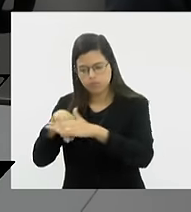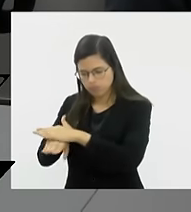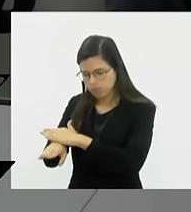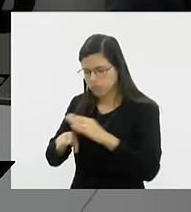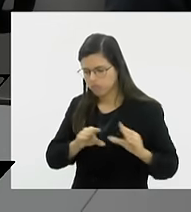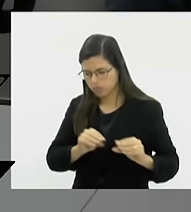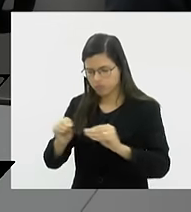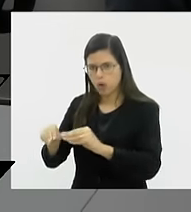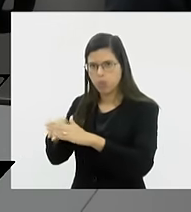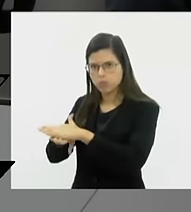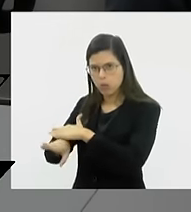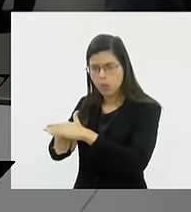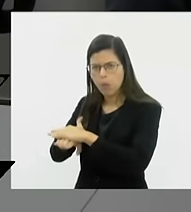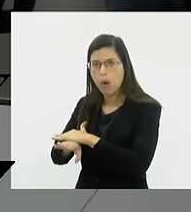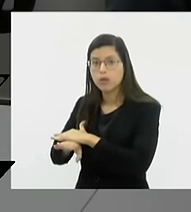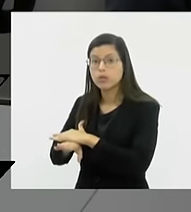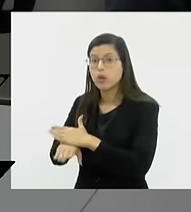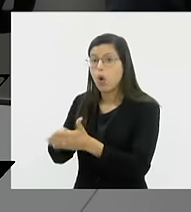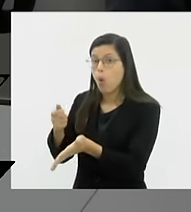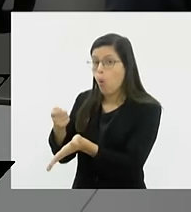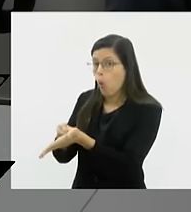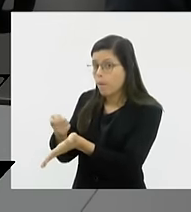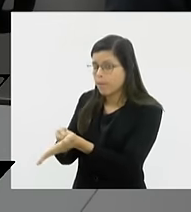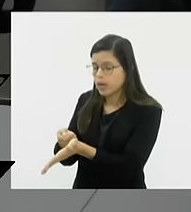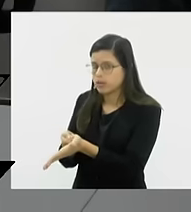depósito, foram cobrados,